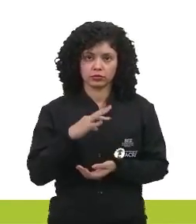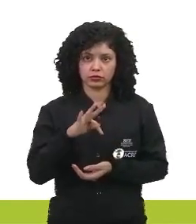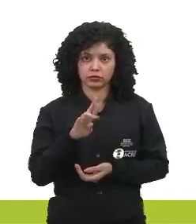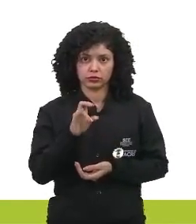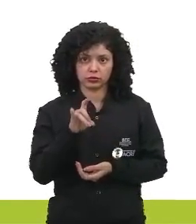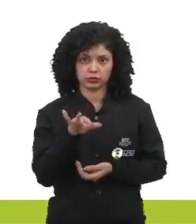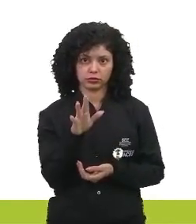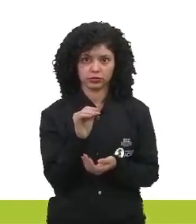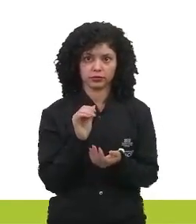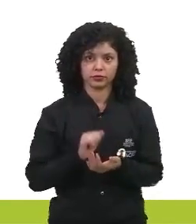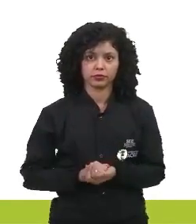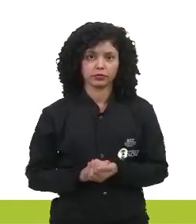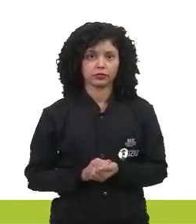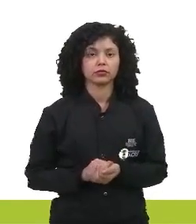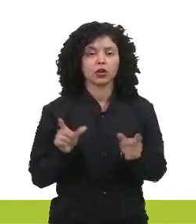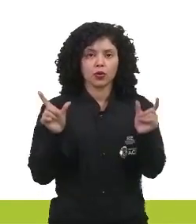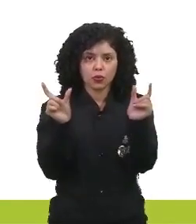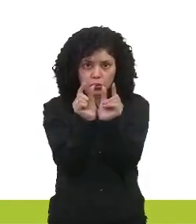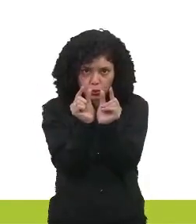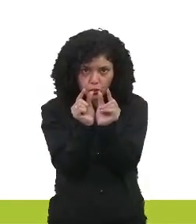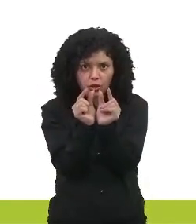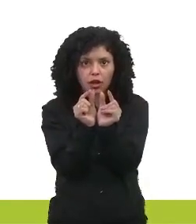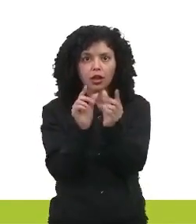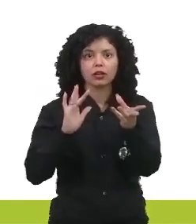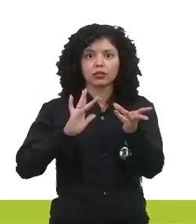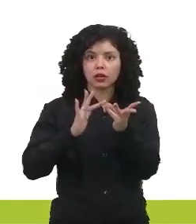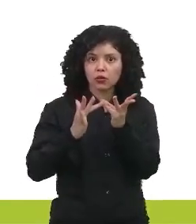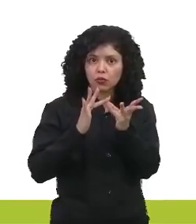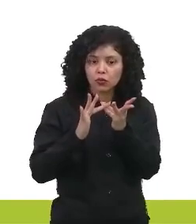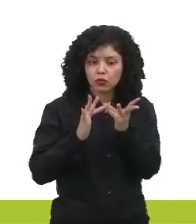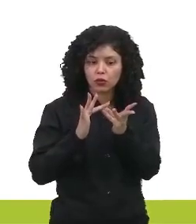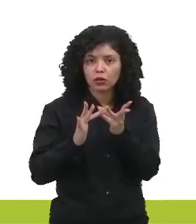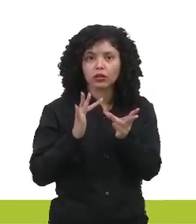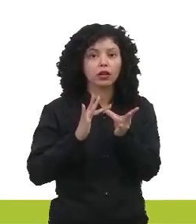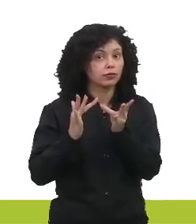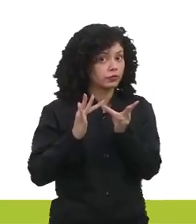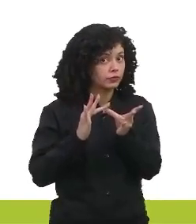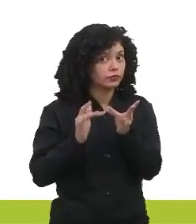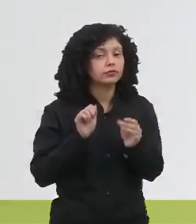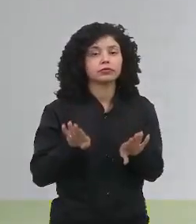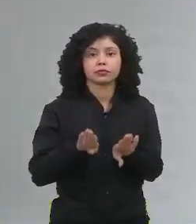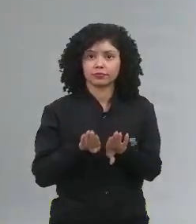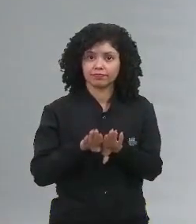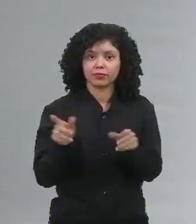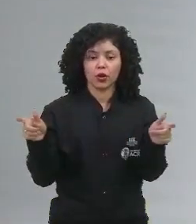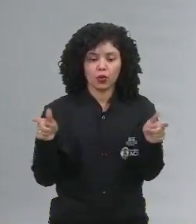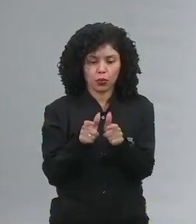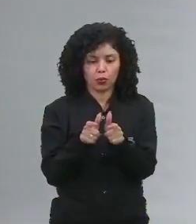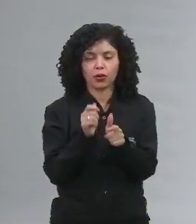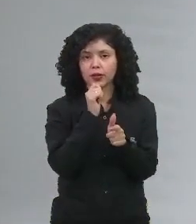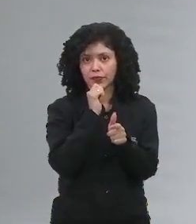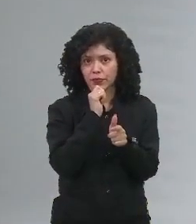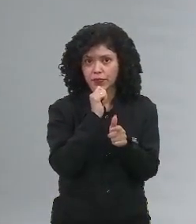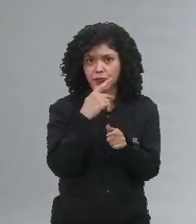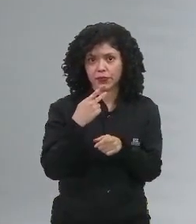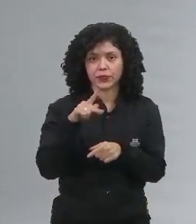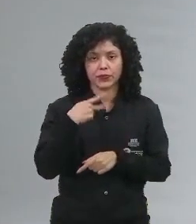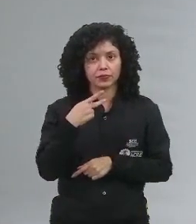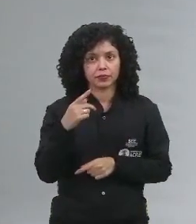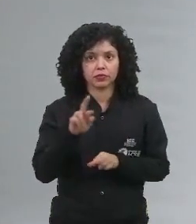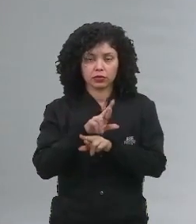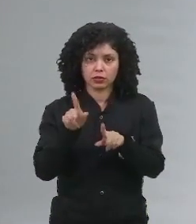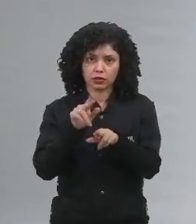tônicas. Então, eles vão suprimindo algumas vogais, que são as vogais átonas, e isso faz com que a pronúncia deles seja